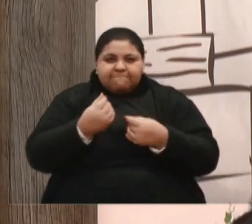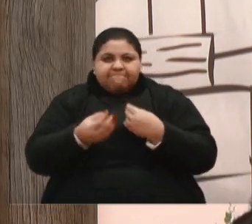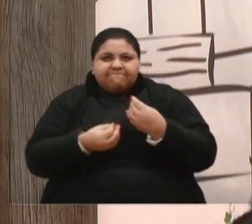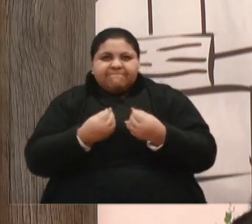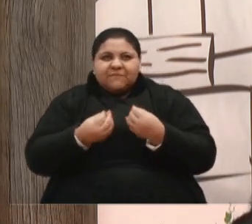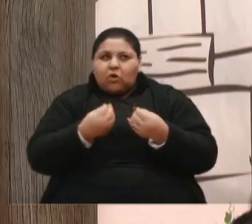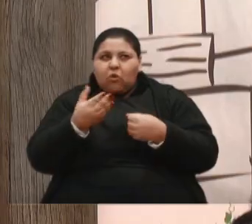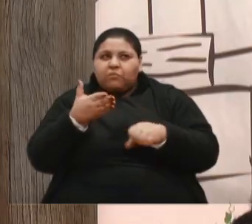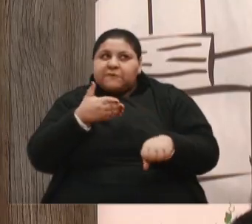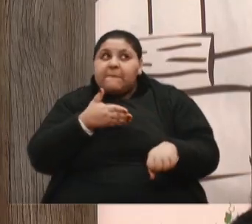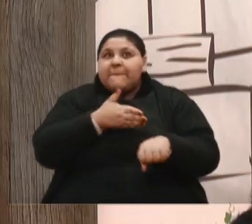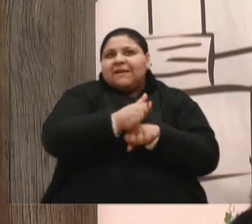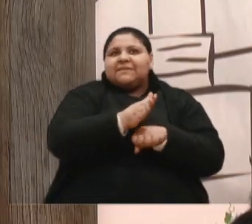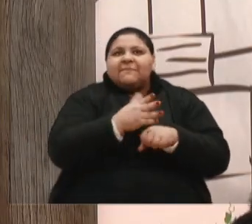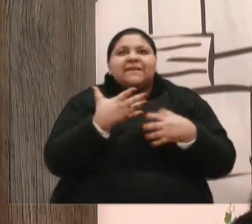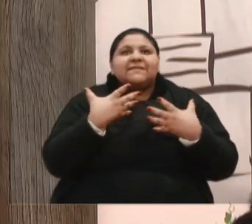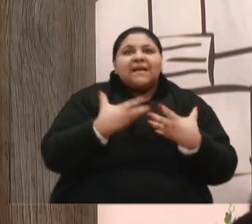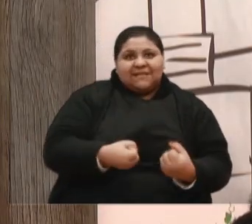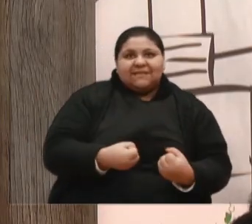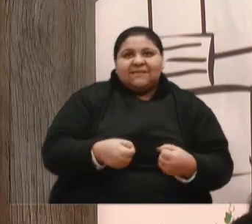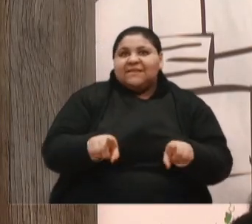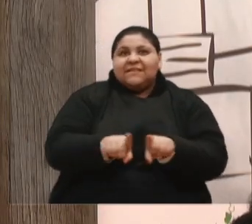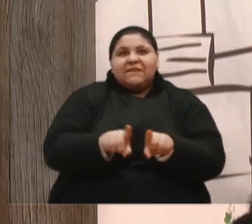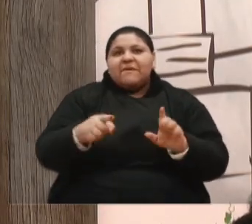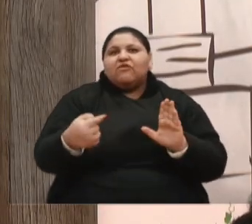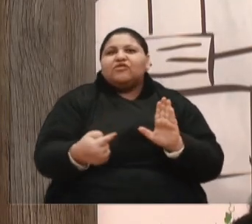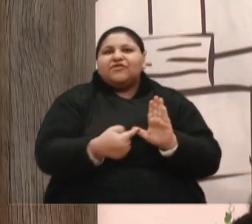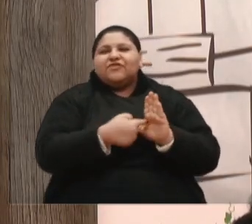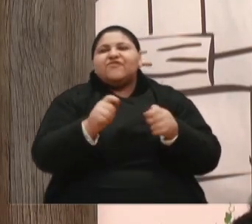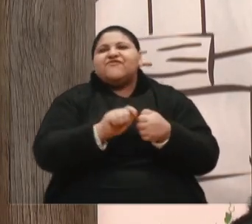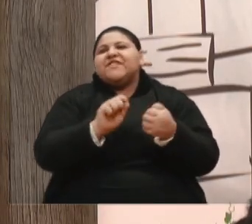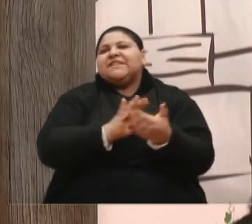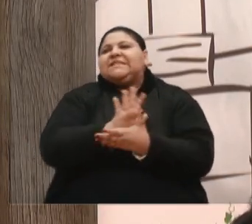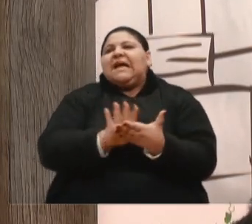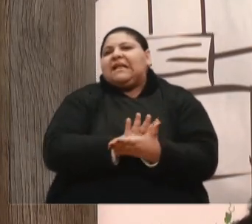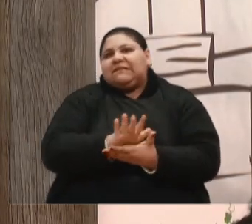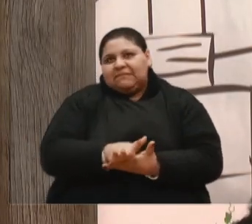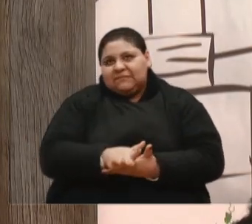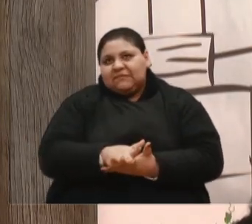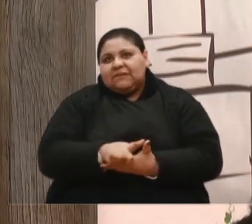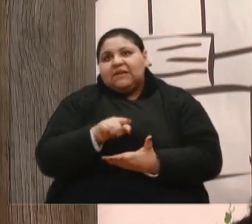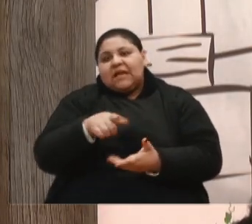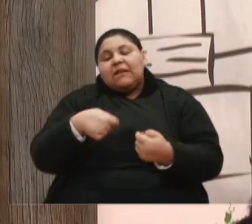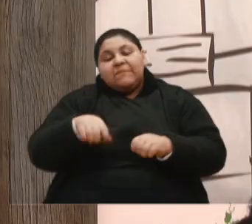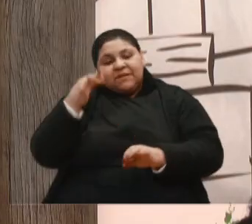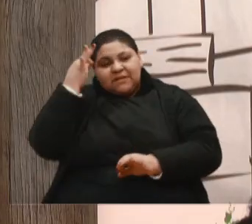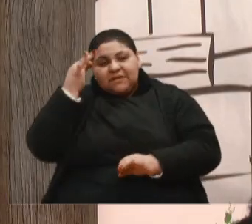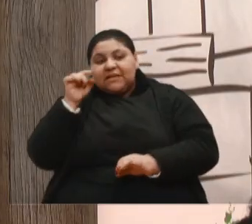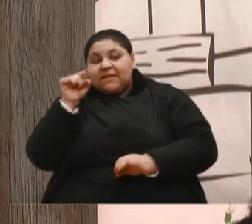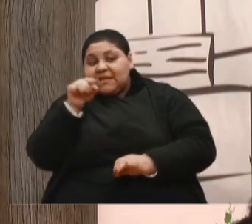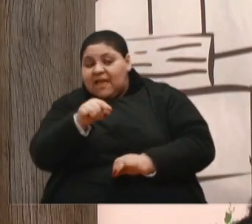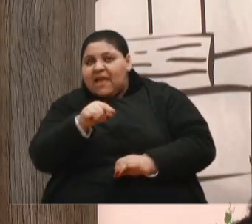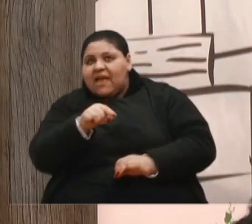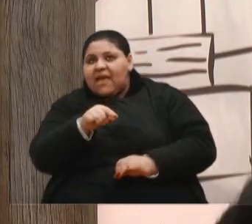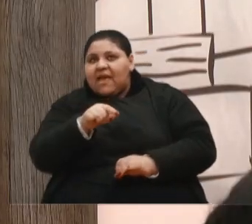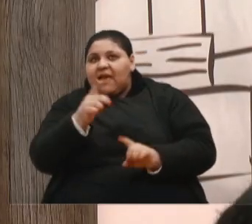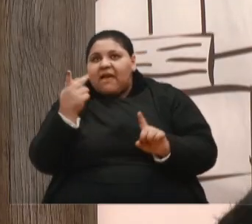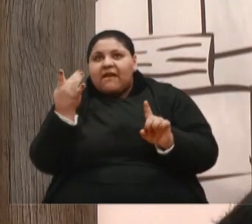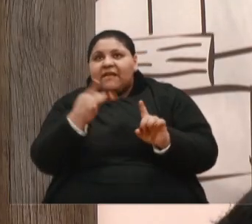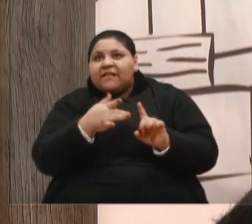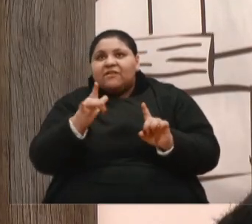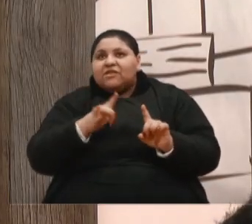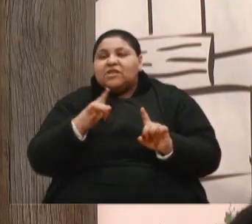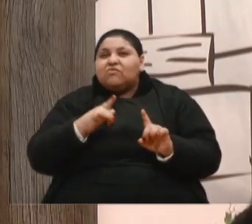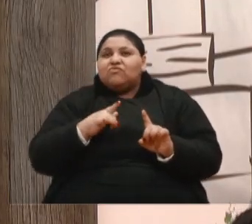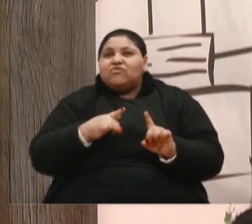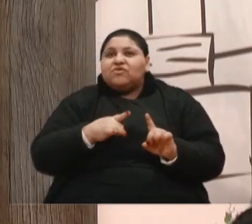se sente participante disso, né? Porque ela também não denunciou, não fez nada. Então, ela precisa entender que ela é a